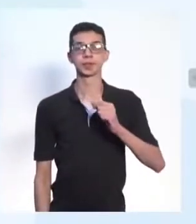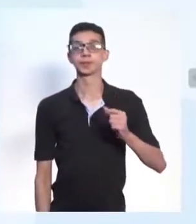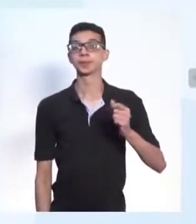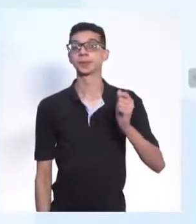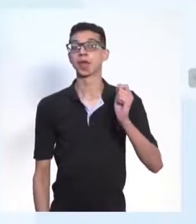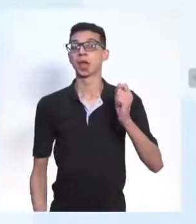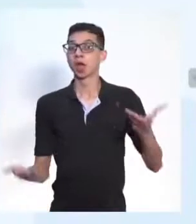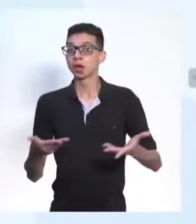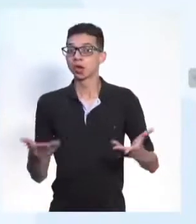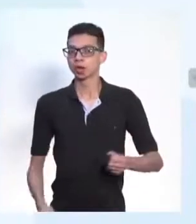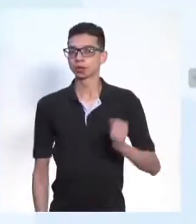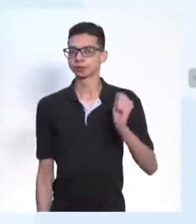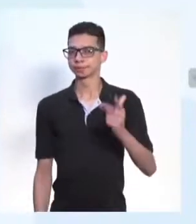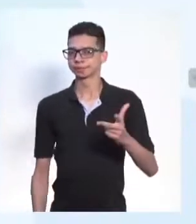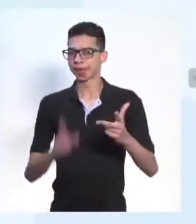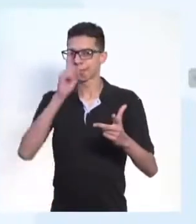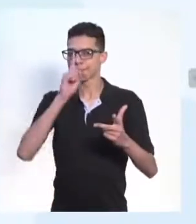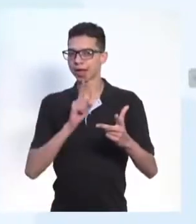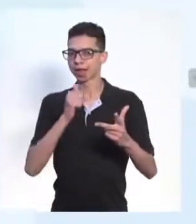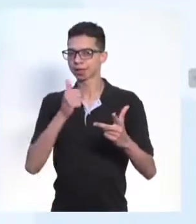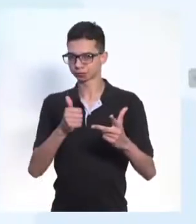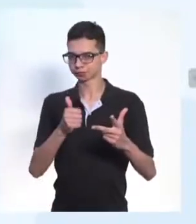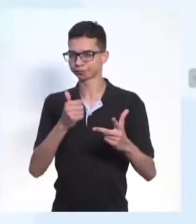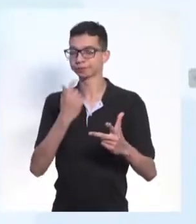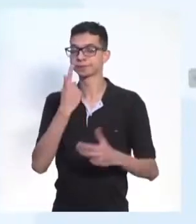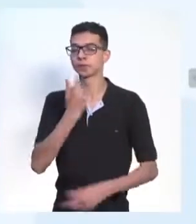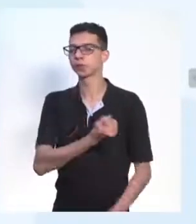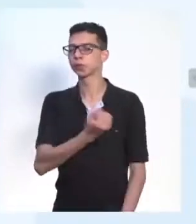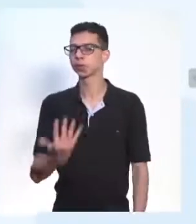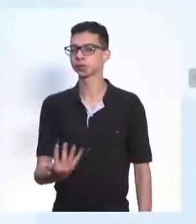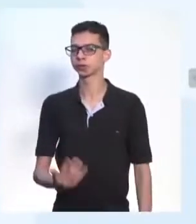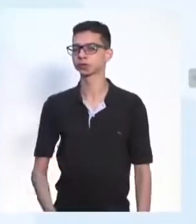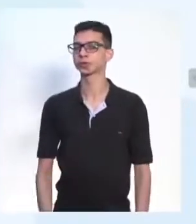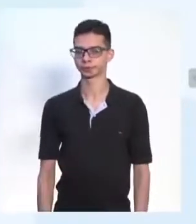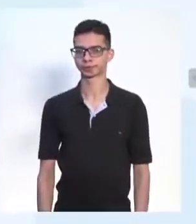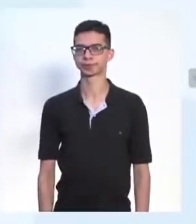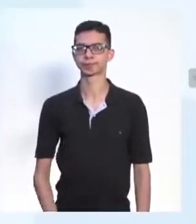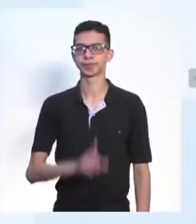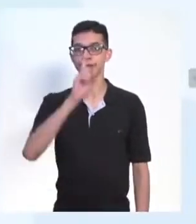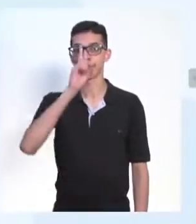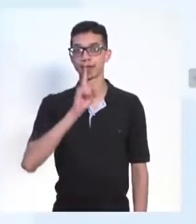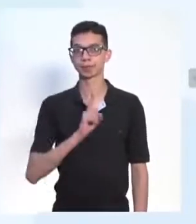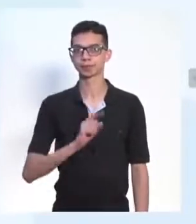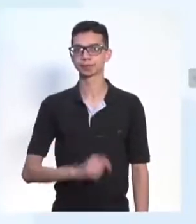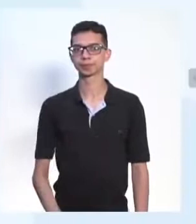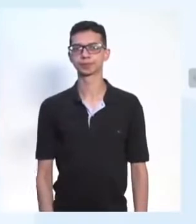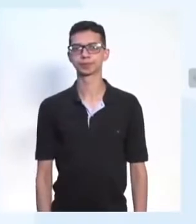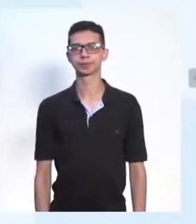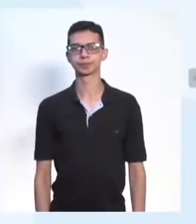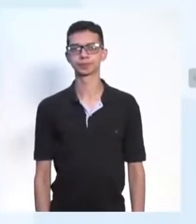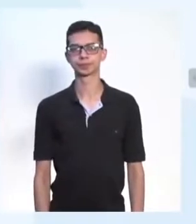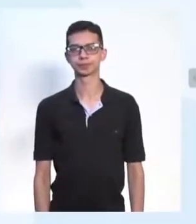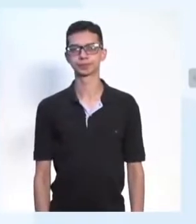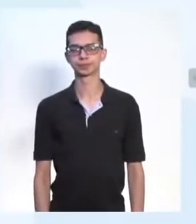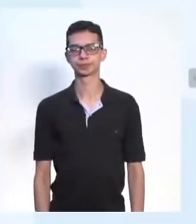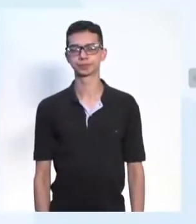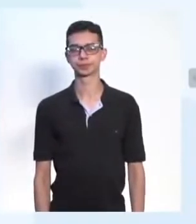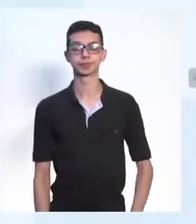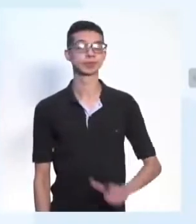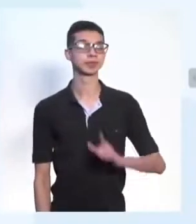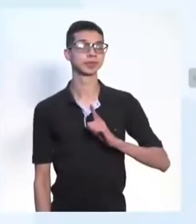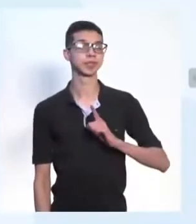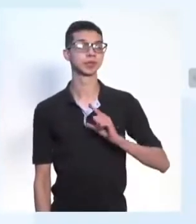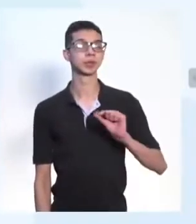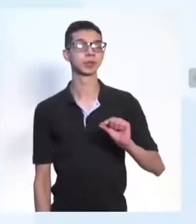as amarelas, certo? Então, amarelas. Nós